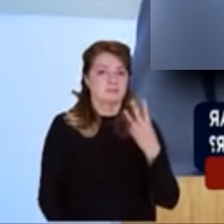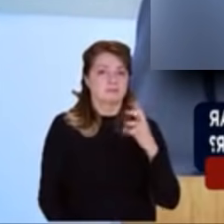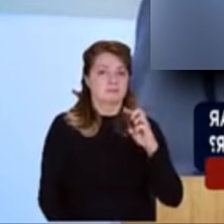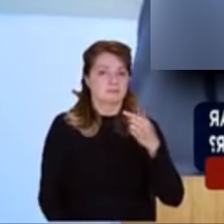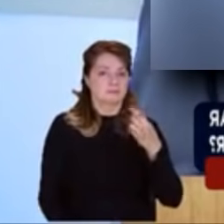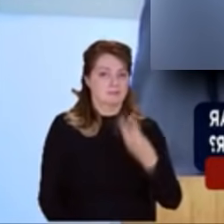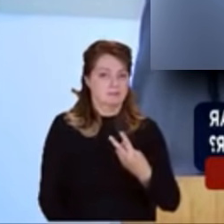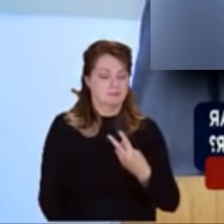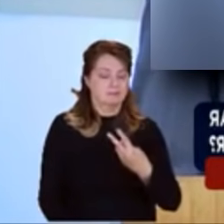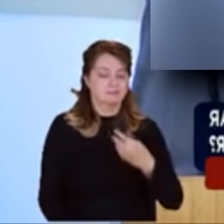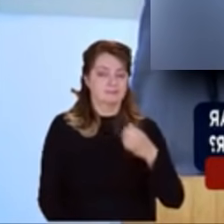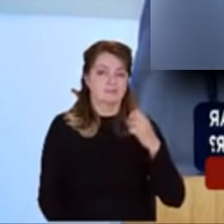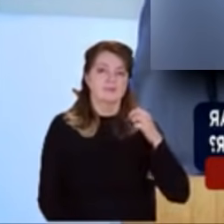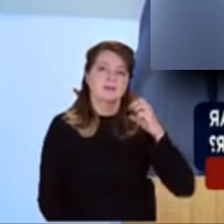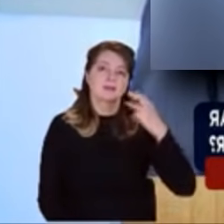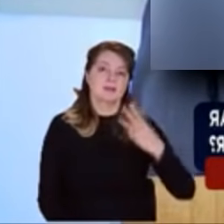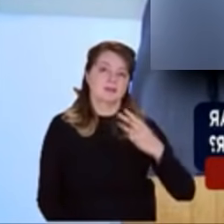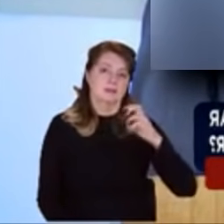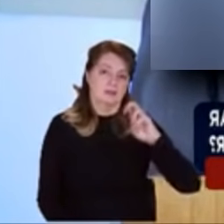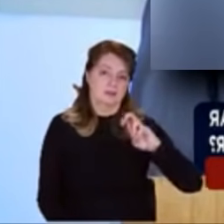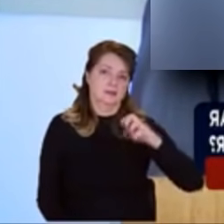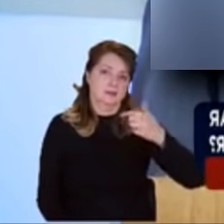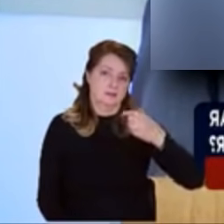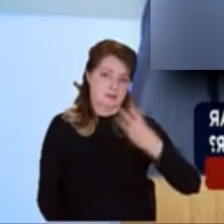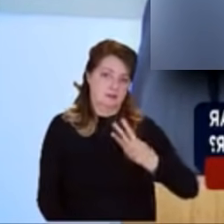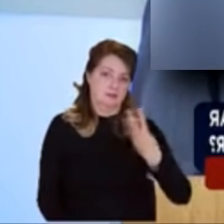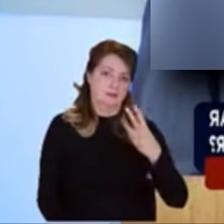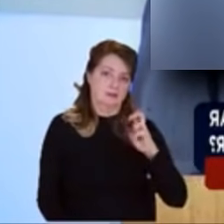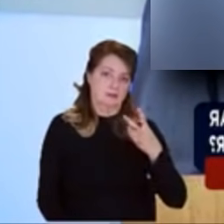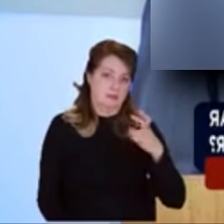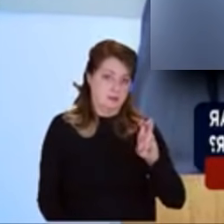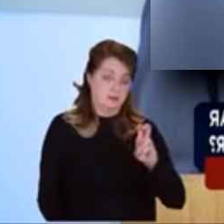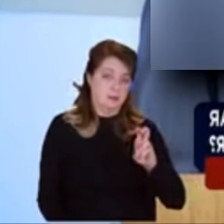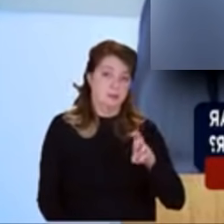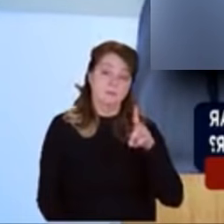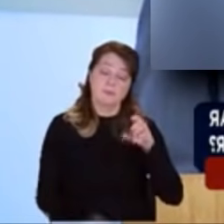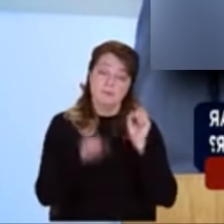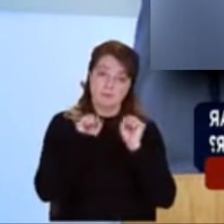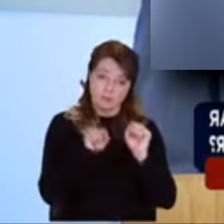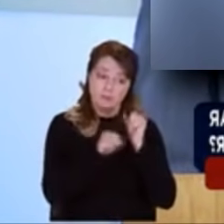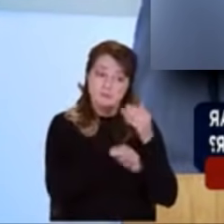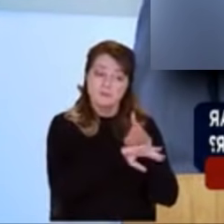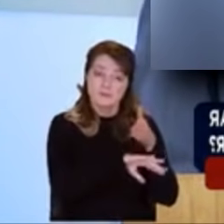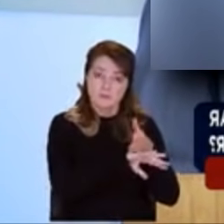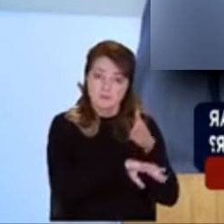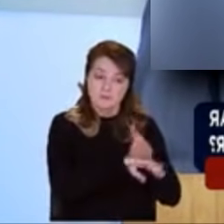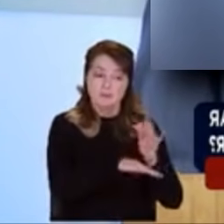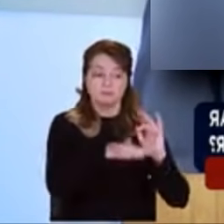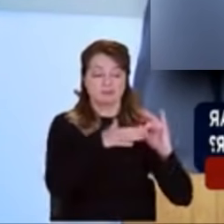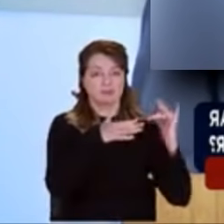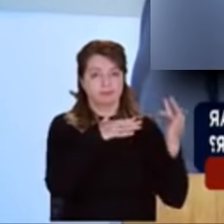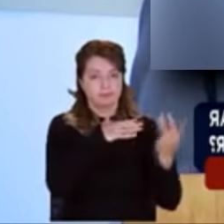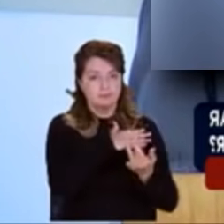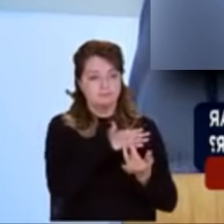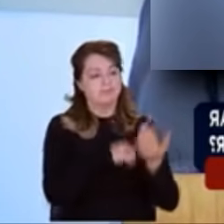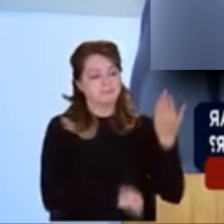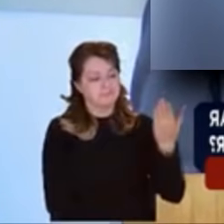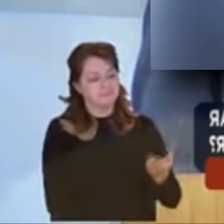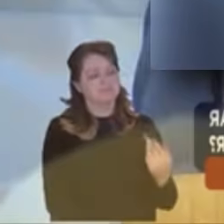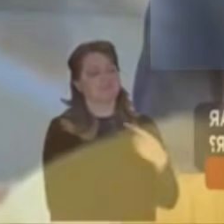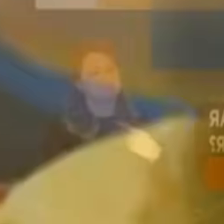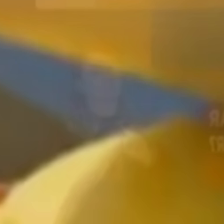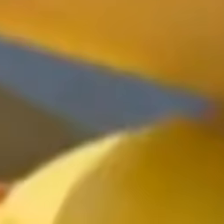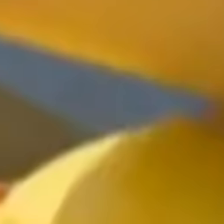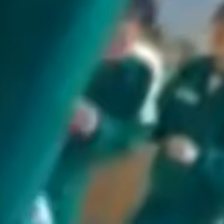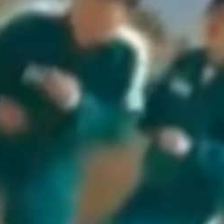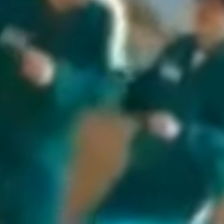um vacilo, tá ligado? E cara, tem problema nenhum ter elementos infantis numa trama adulta. É só parte do comentário social da